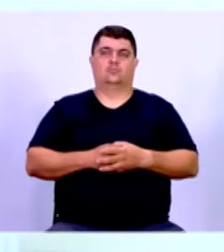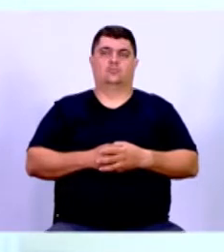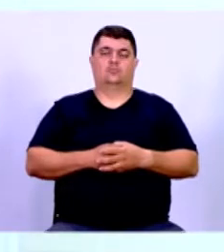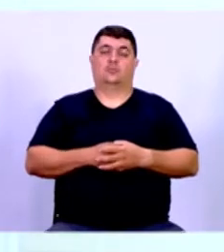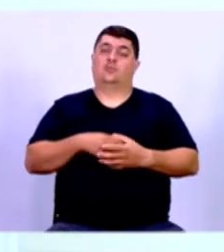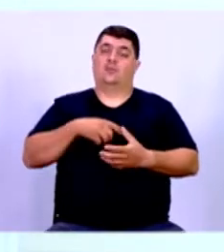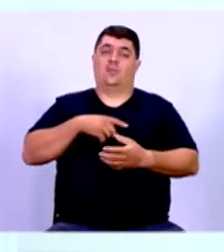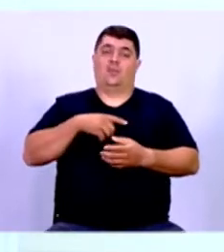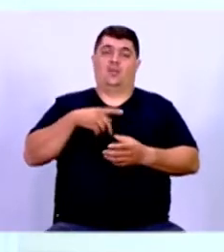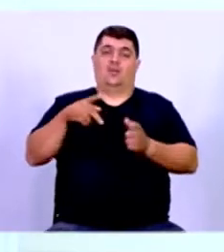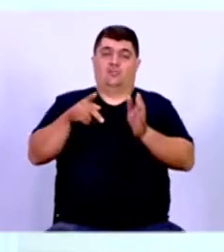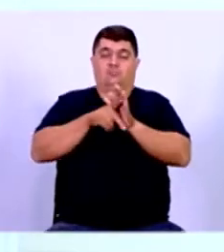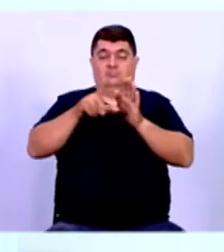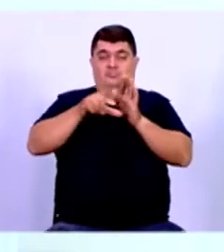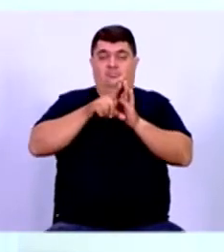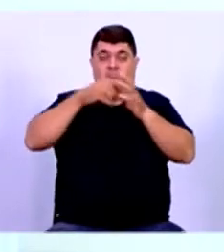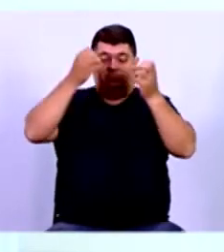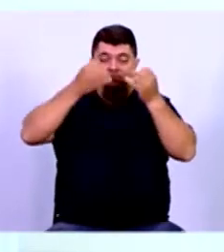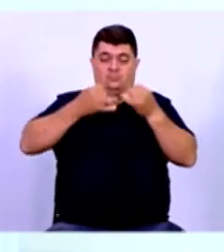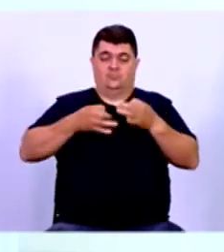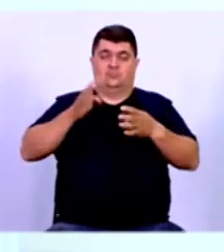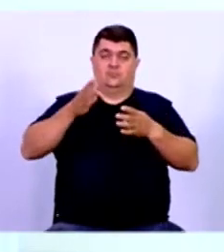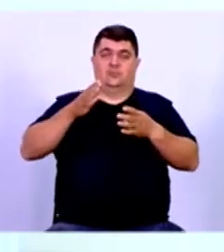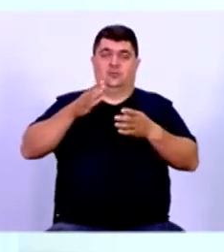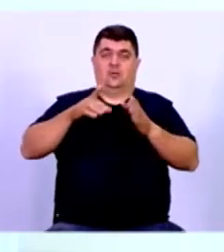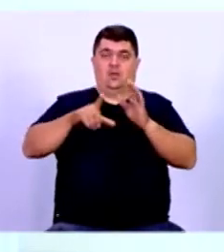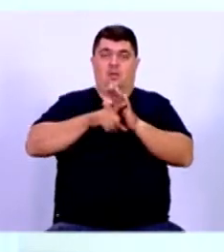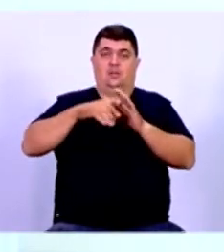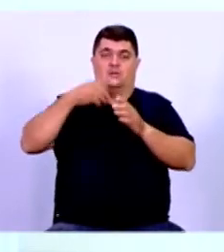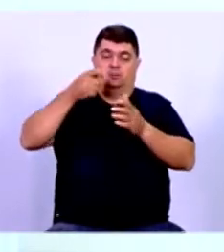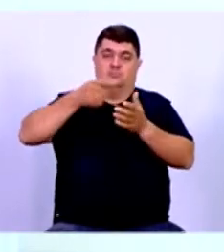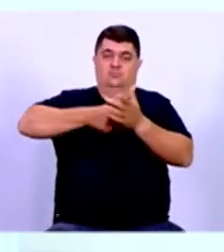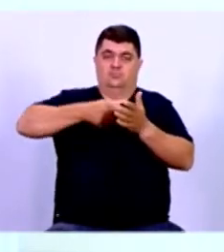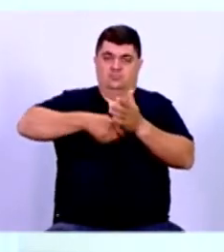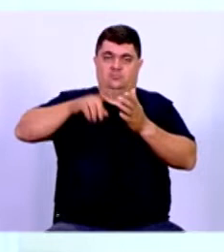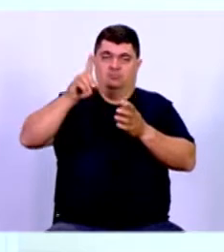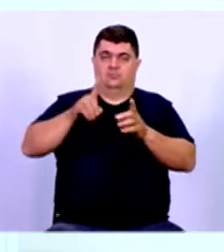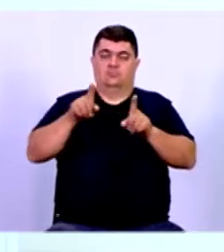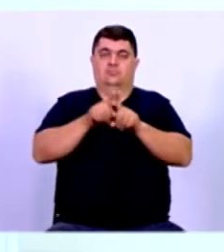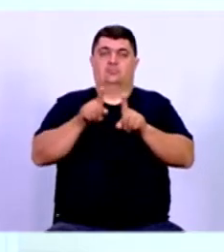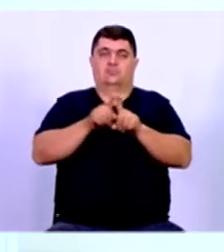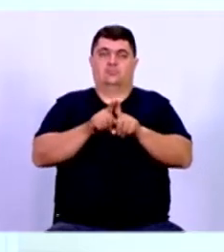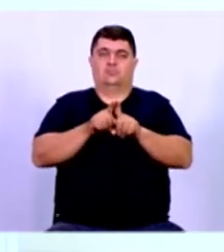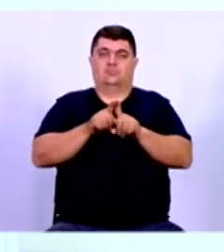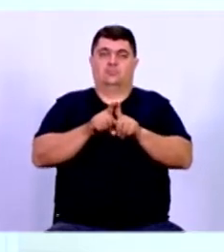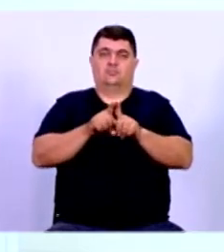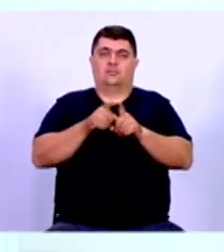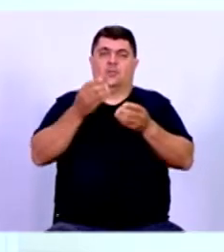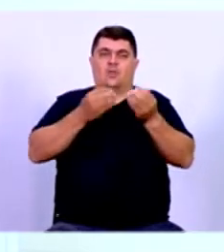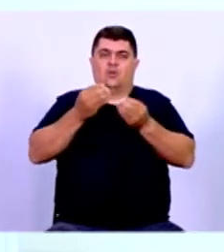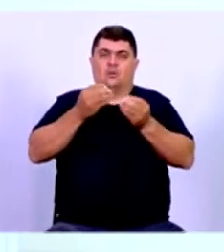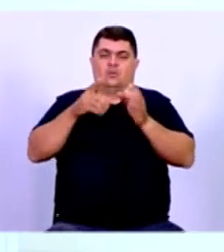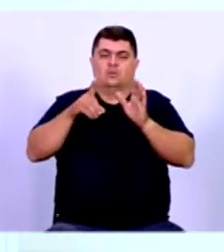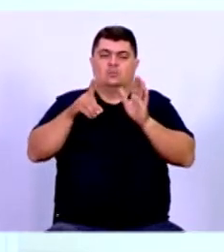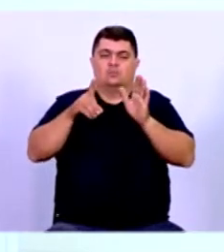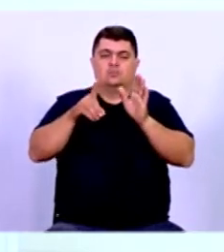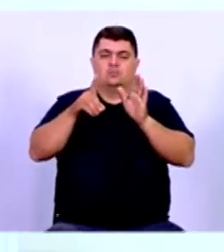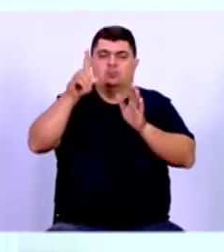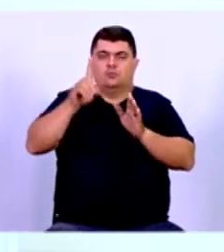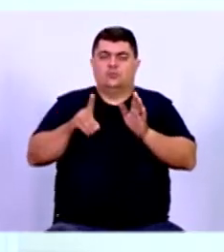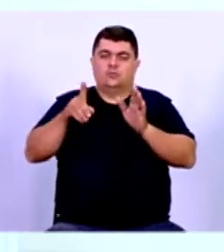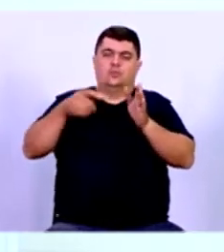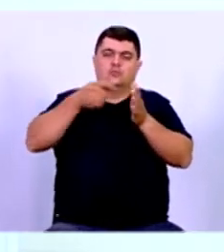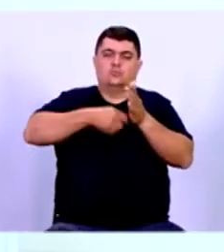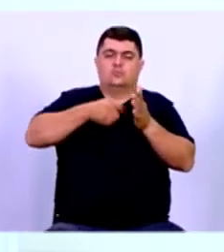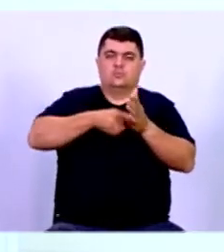Portanto, como a própria Constituição diz, que é a nossa lei maior, temos direitos e deveres. Vamos ver mais minuciosamente quais são os direitos e os deveres de